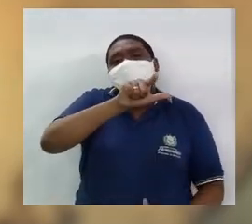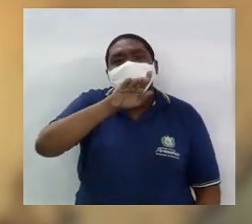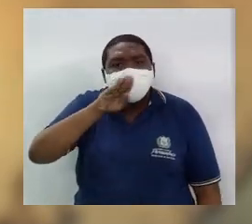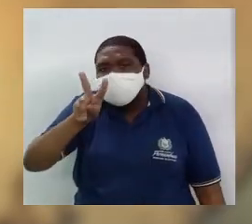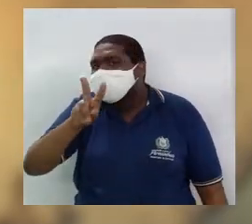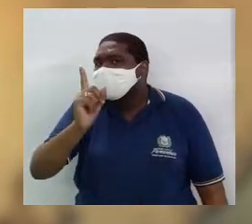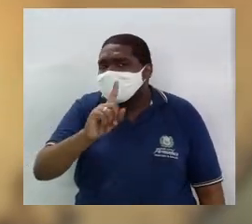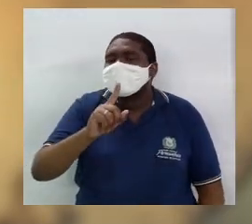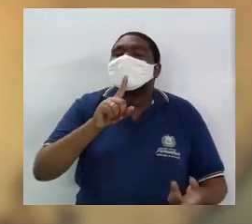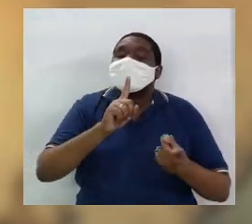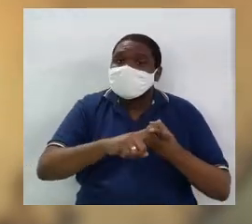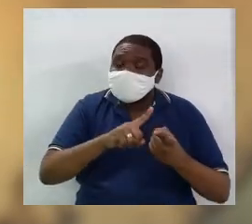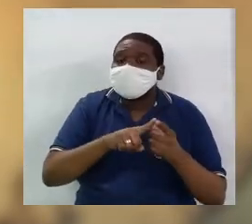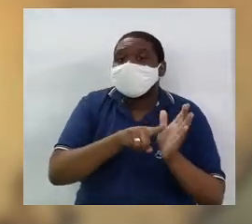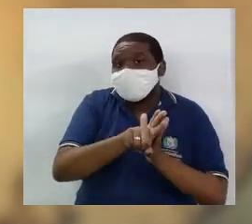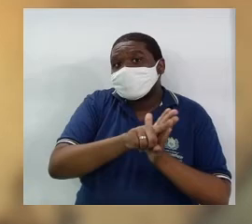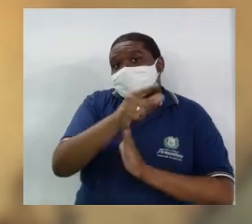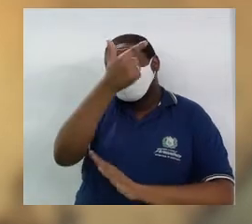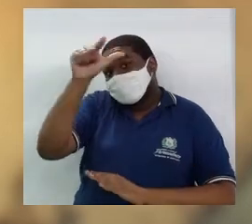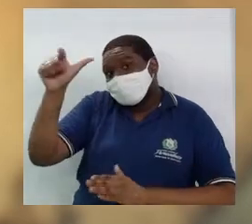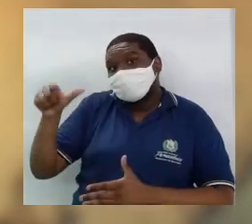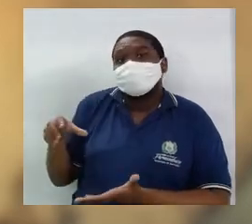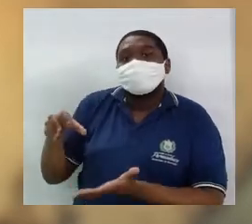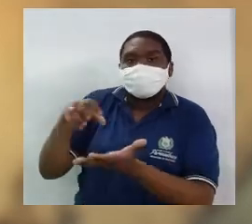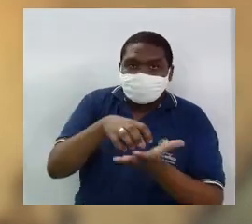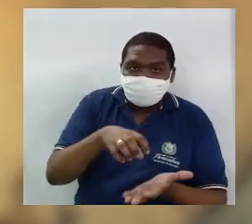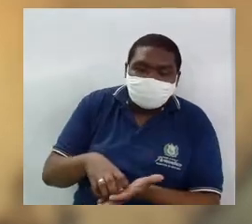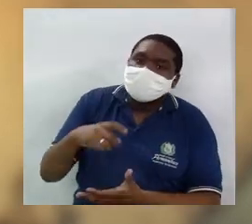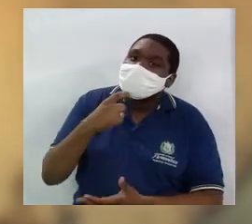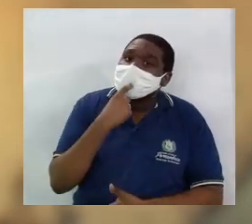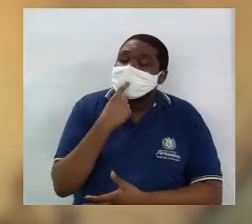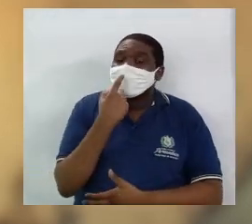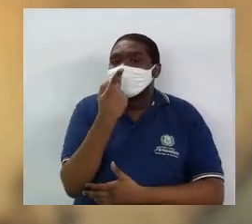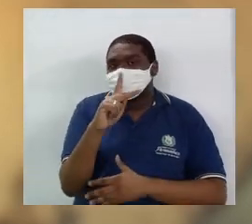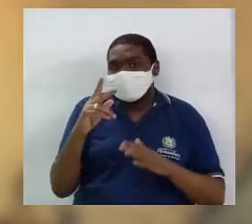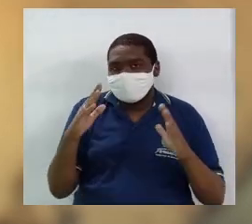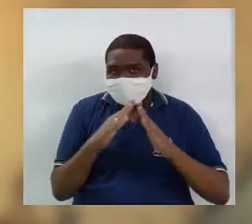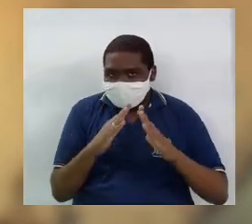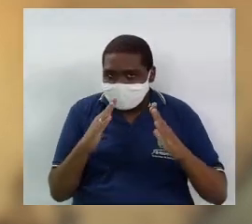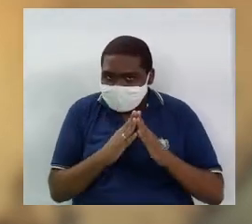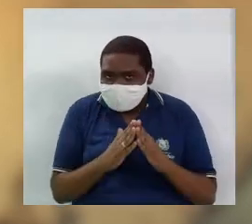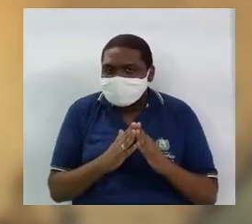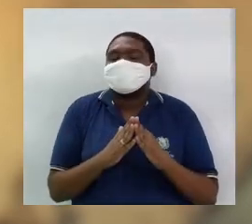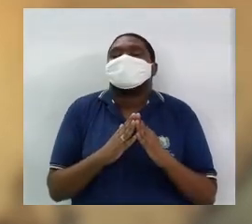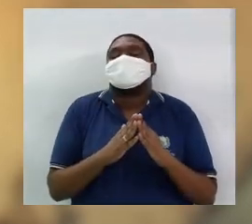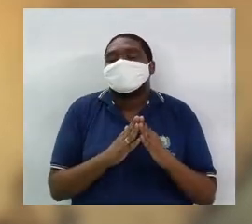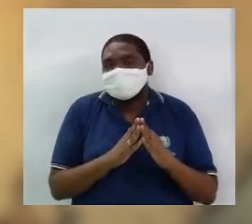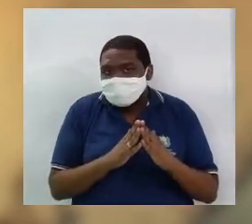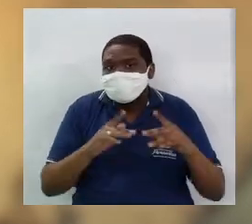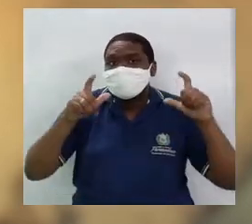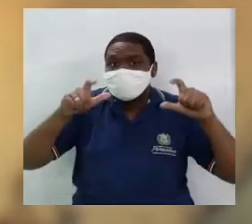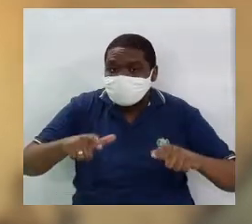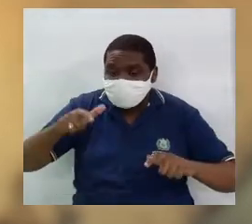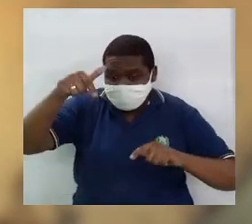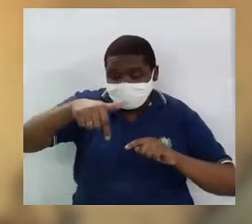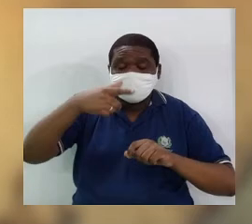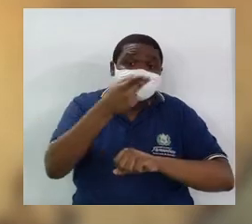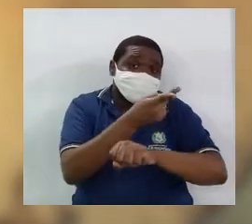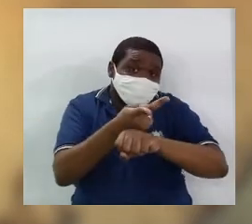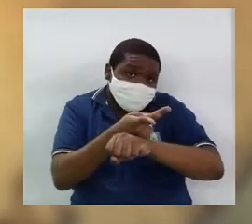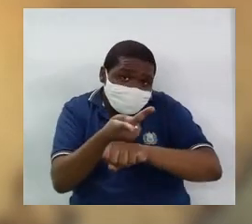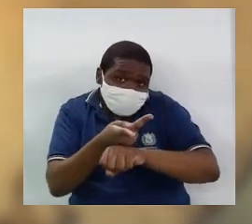LBV, mas também outras instituições perto de sua casa, certo? Instituições que buscam isso,